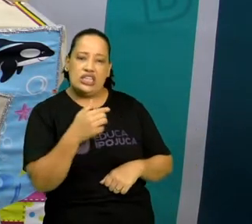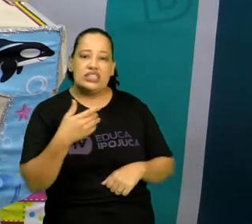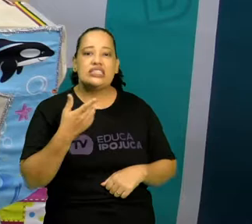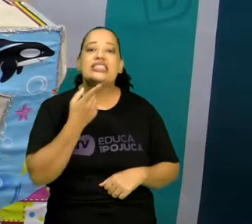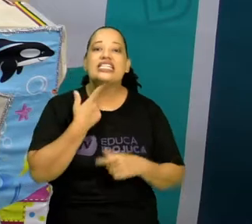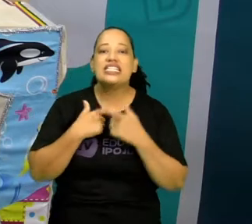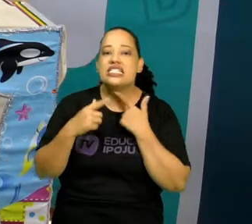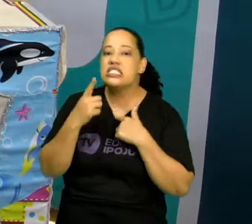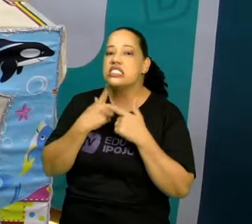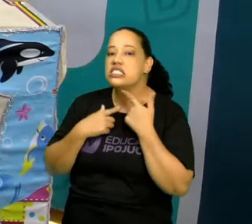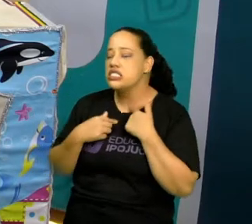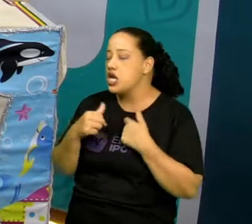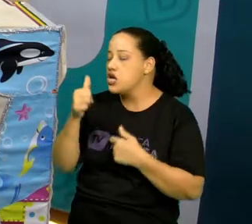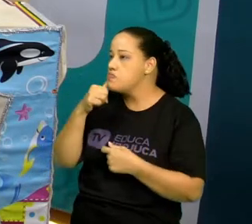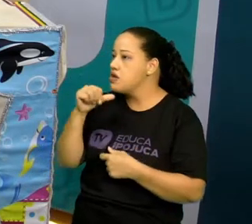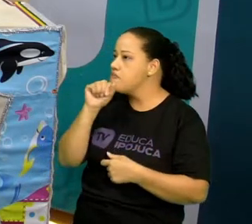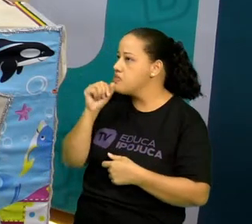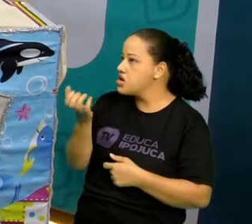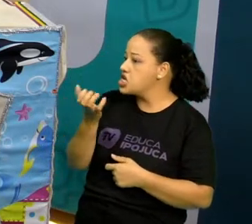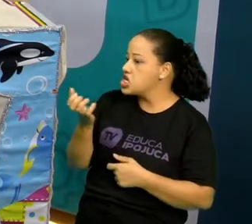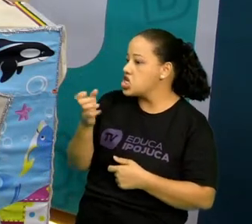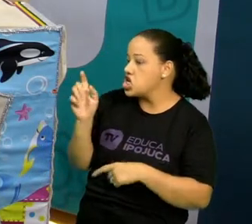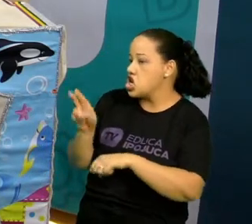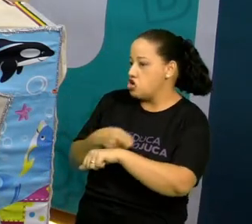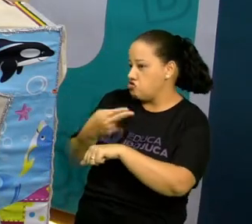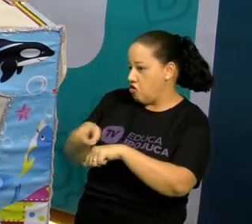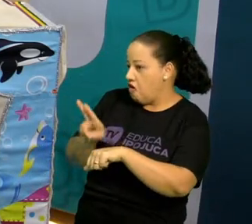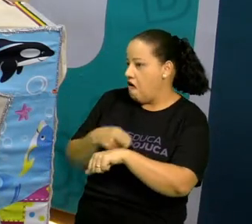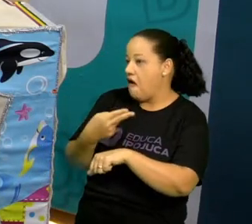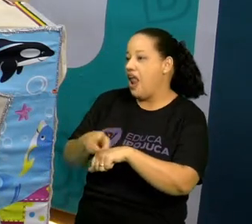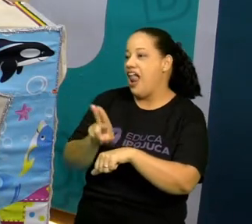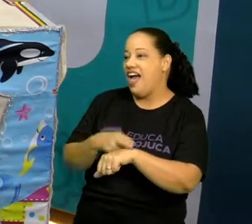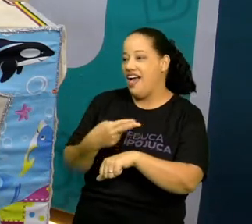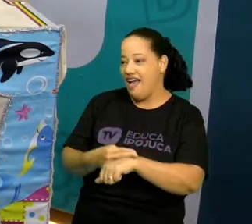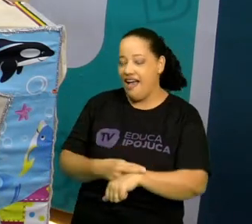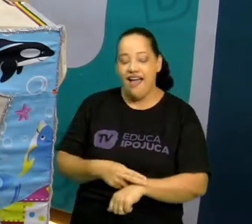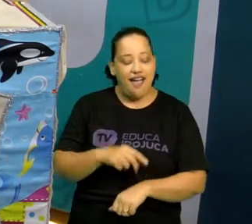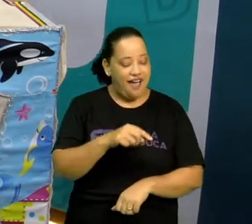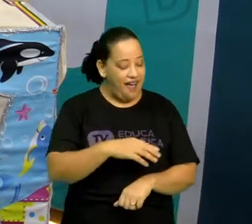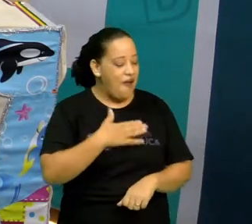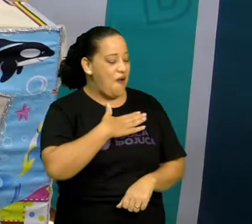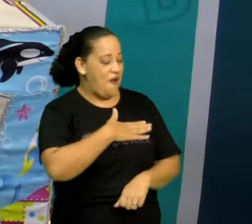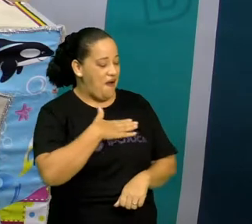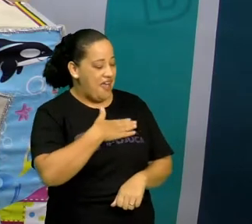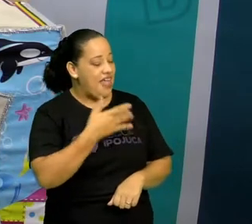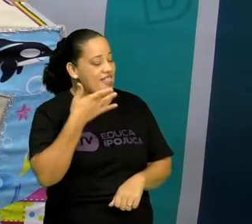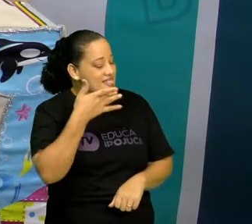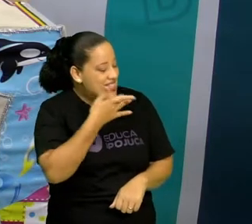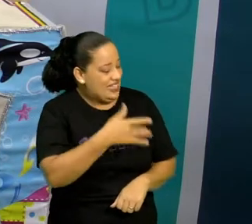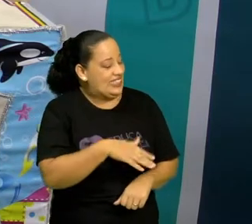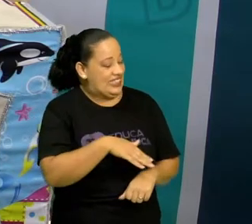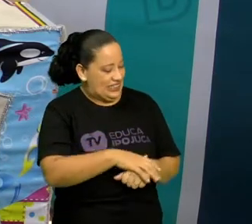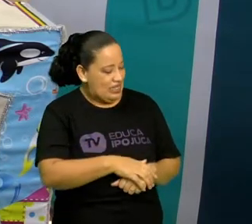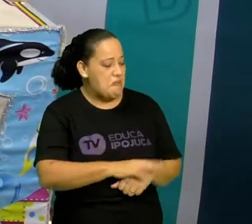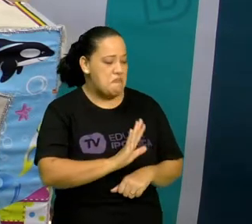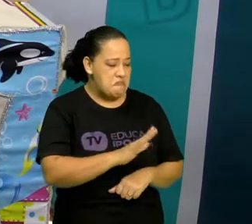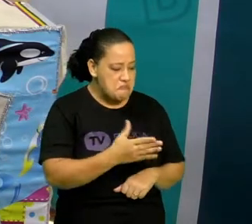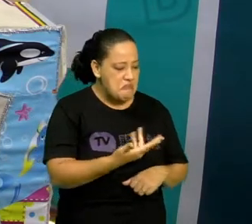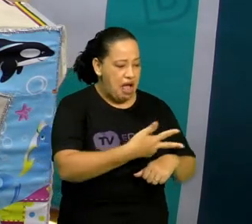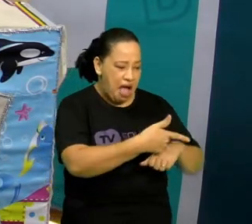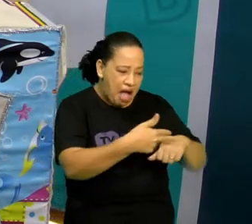teve desejo de comer chocolate. Ah, esse desejo aí é muito gostoso. Mas rabanete. Mas rabanete, né?